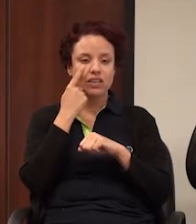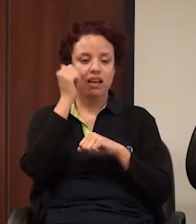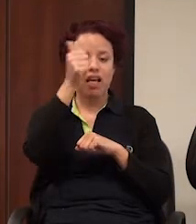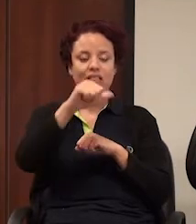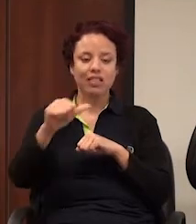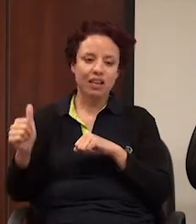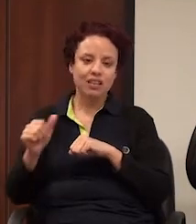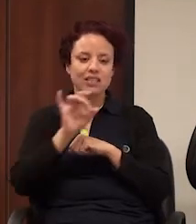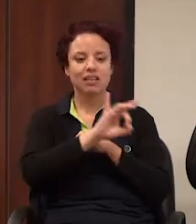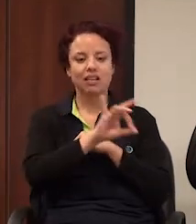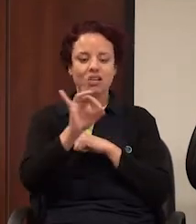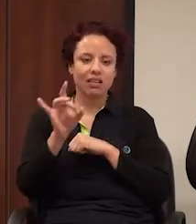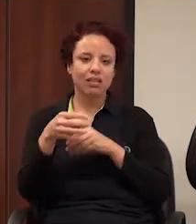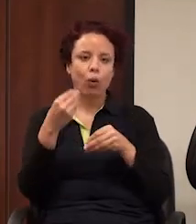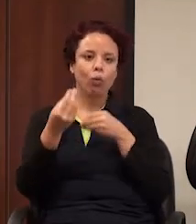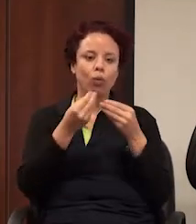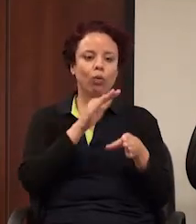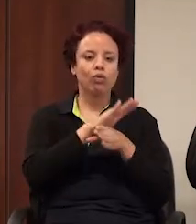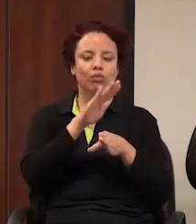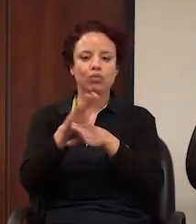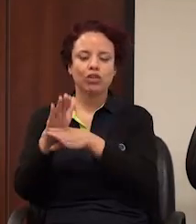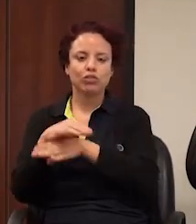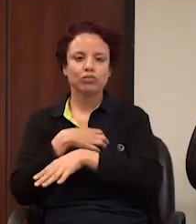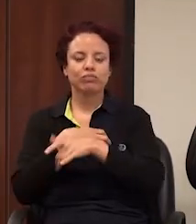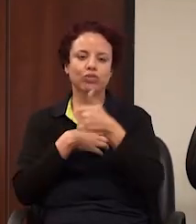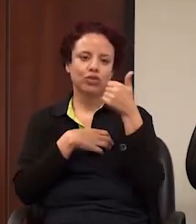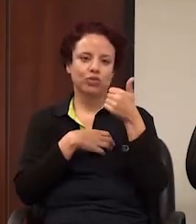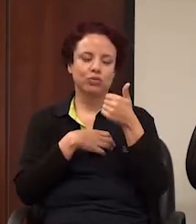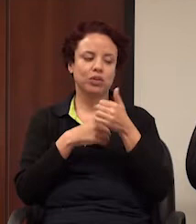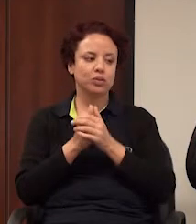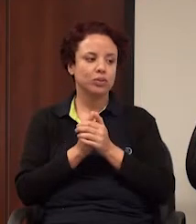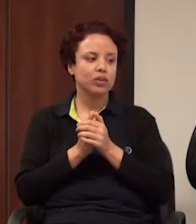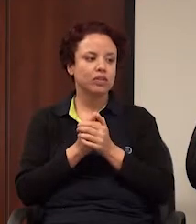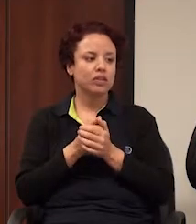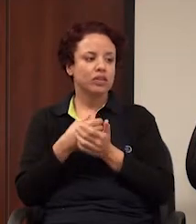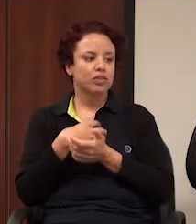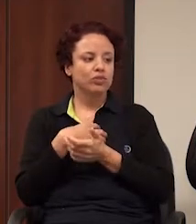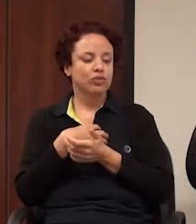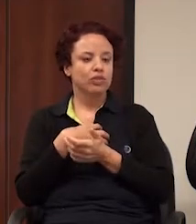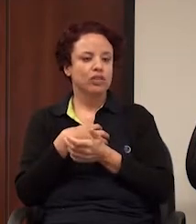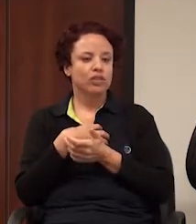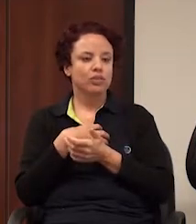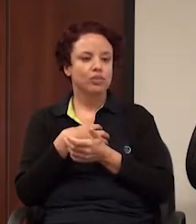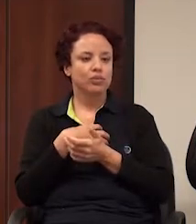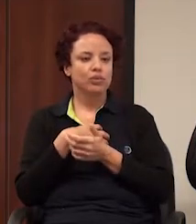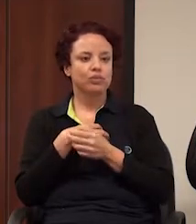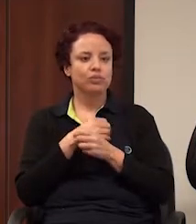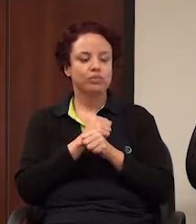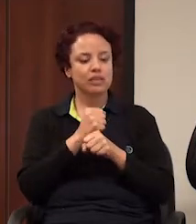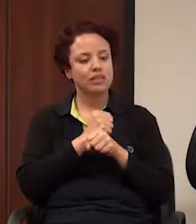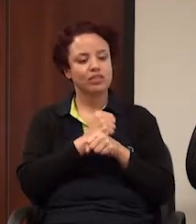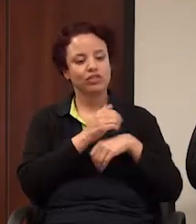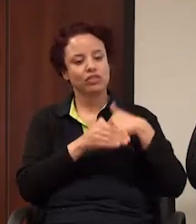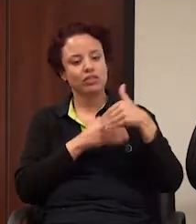a coisa e de ver como é que isso daí vem de uma certa forma sendo construído ao longo